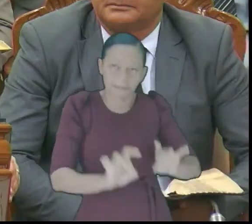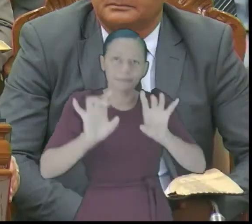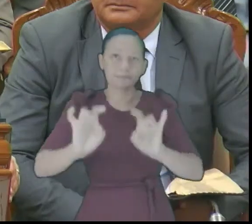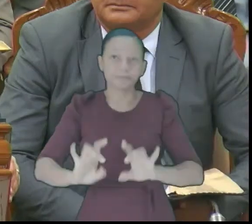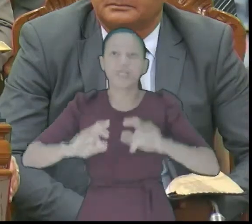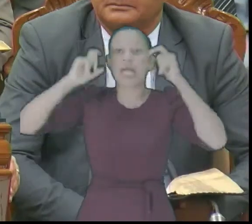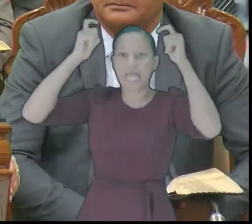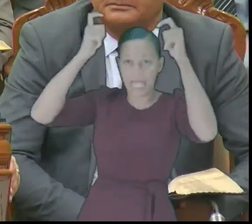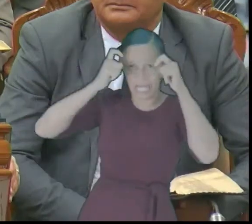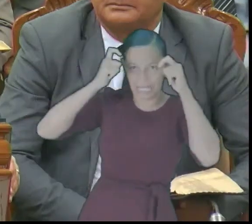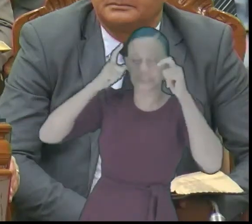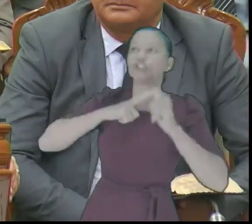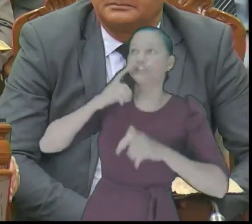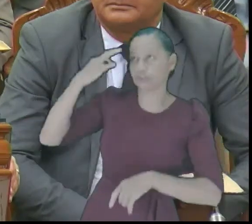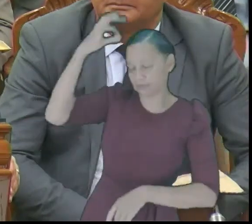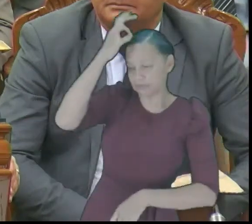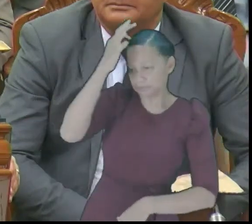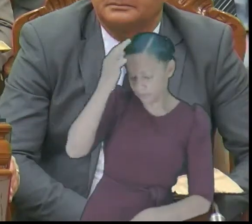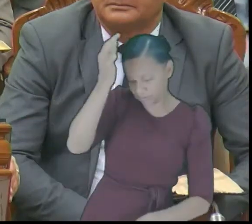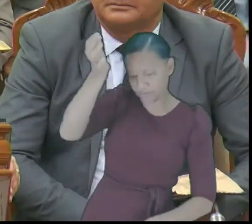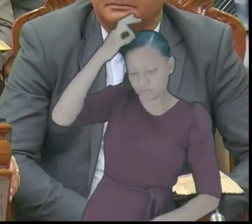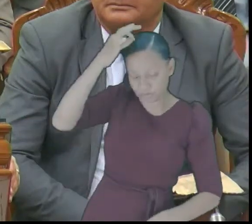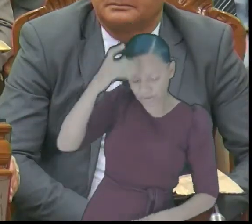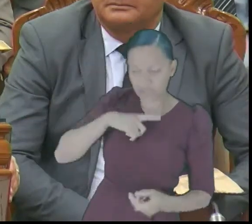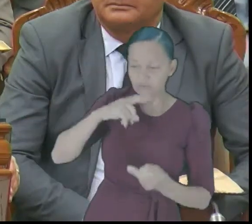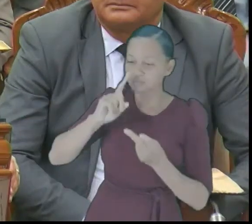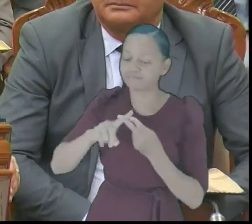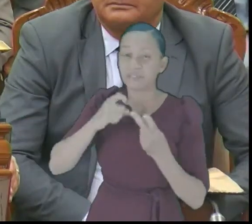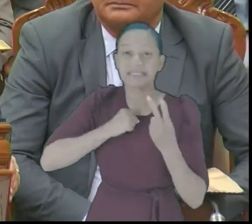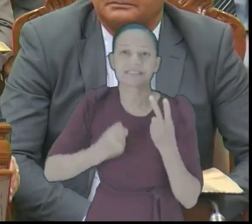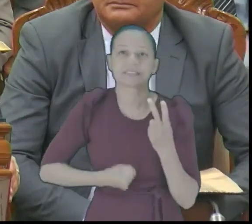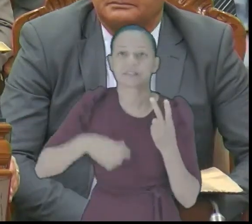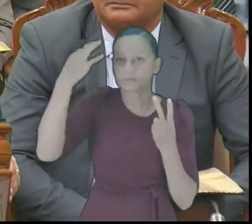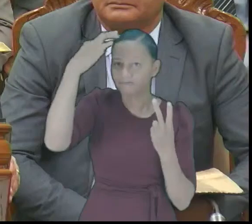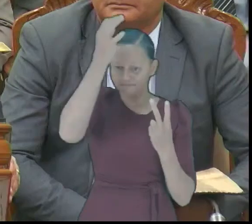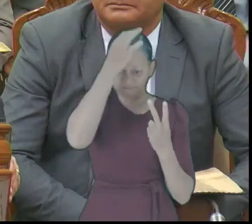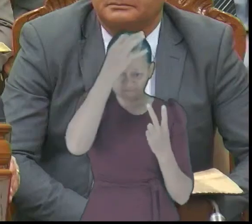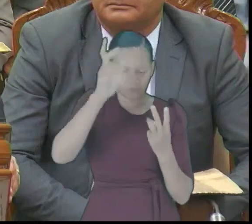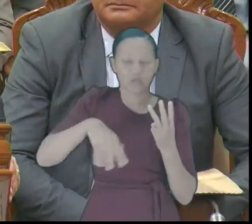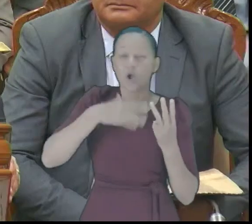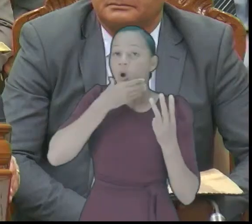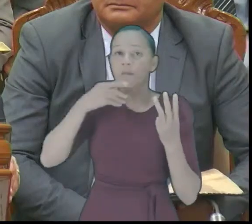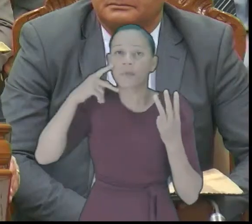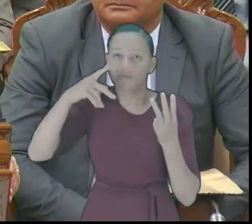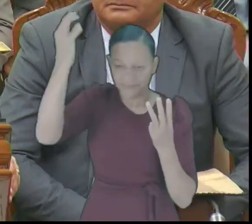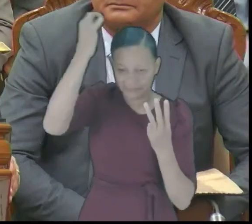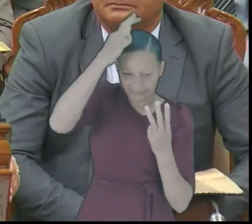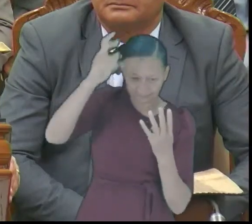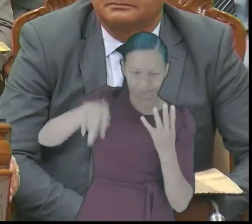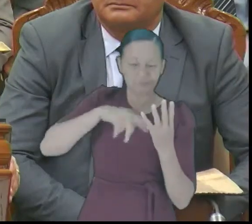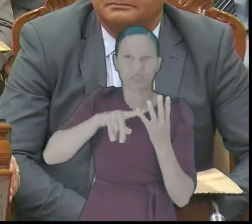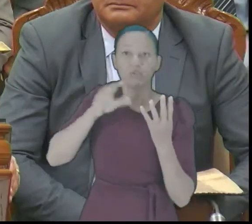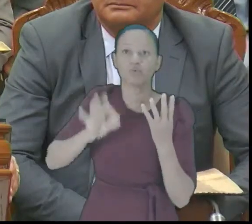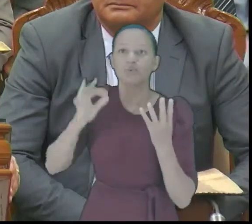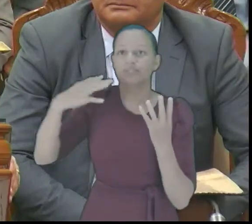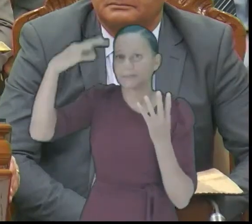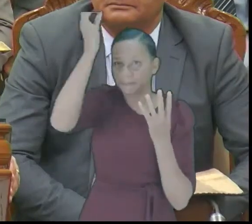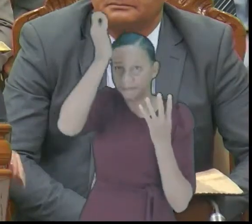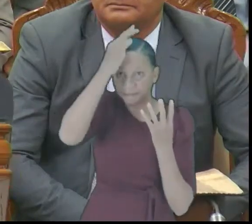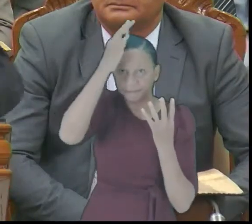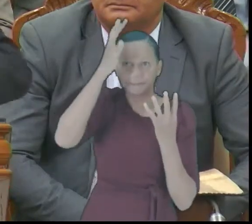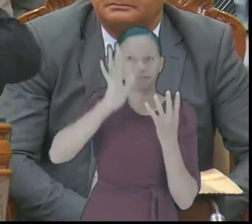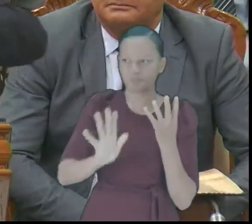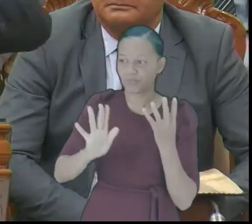eram reis, sacerdotes, que mais? Profetas e juízes. O Espírito Santo não